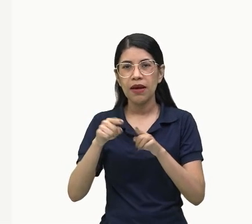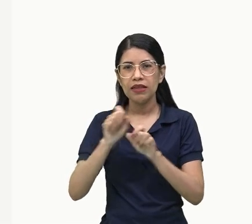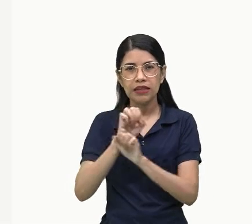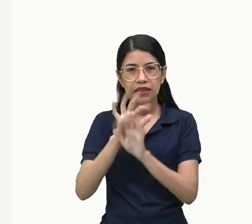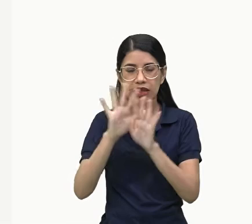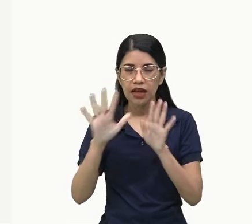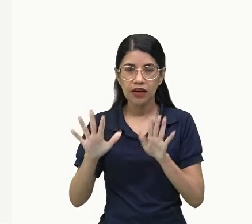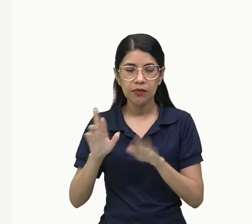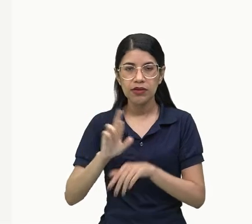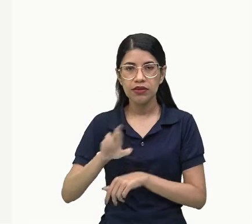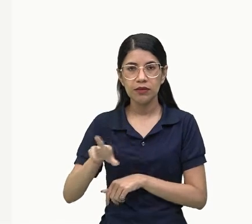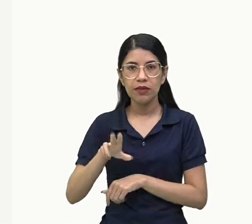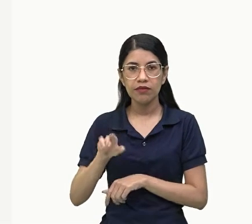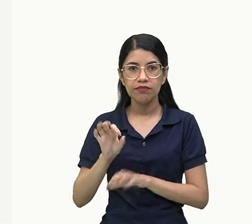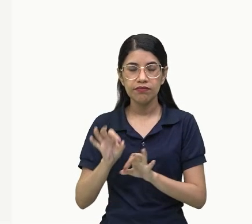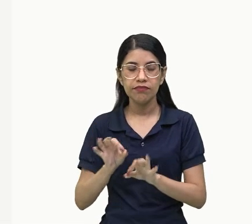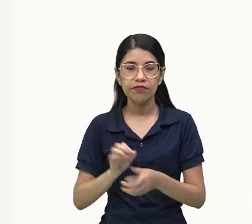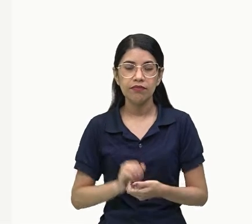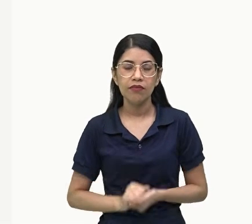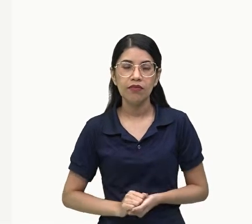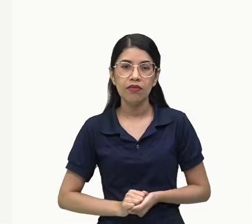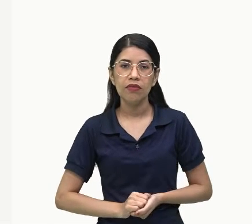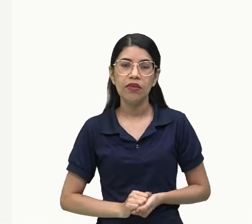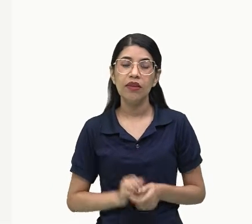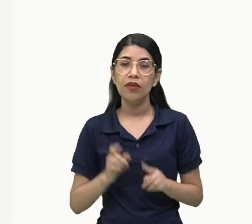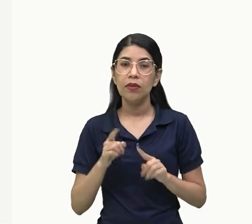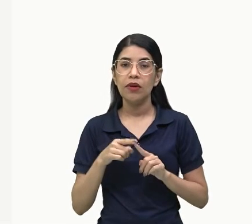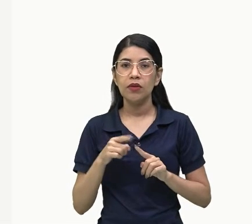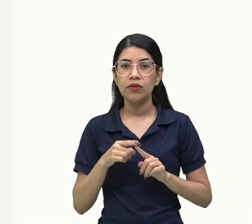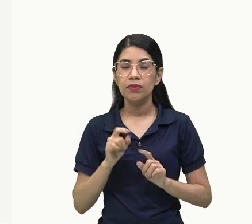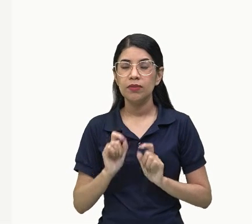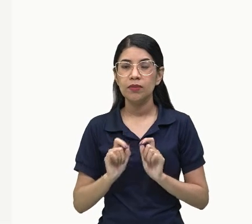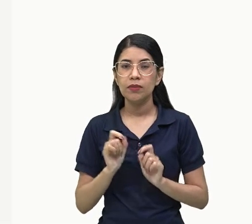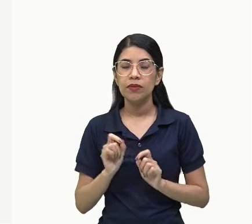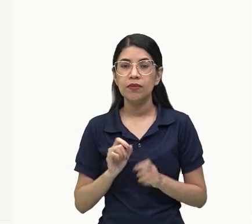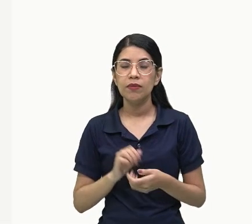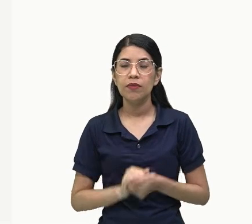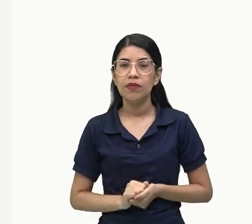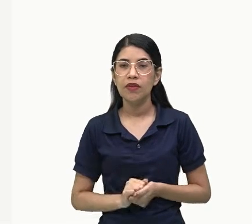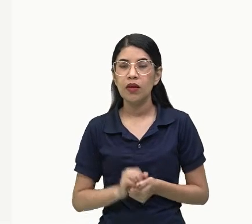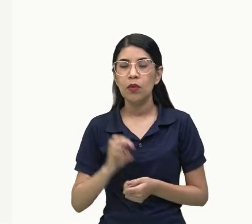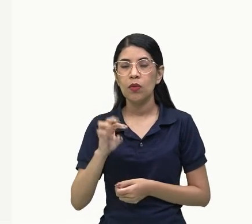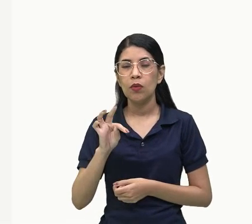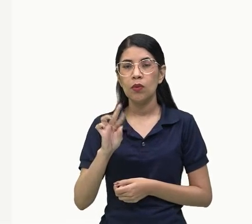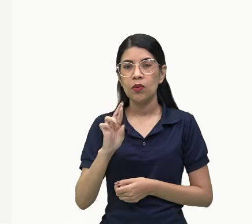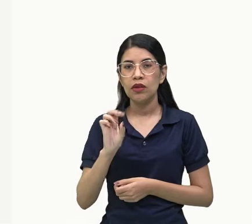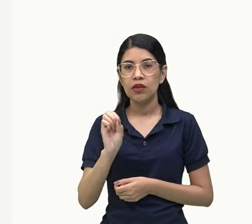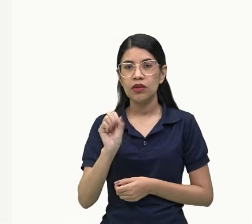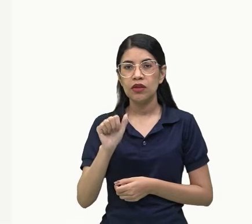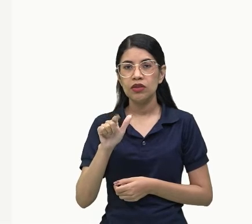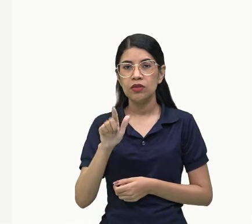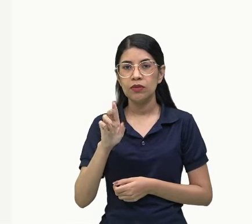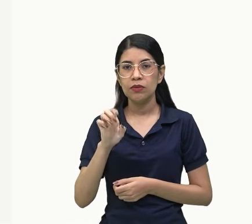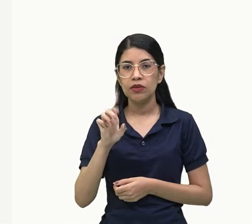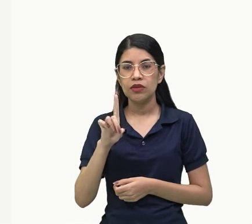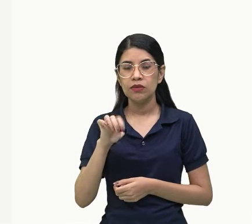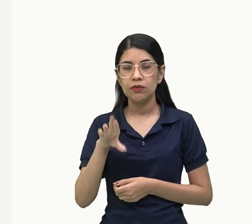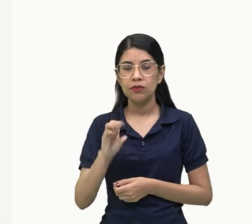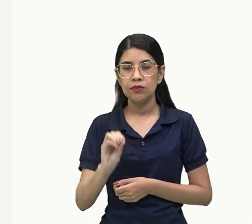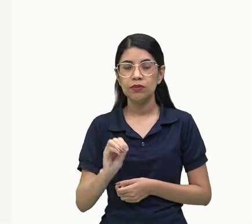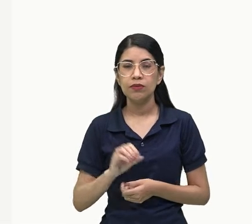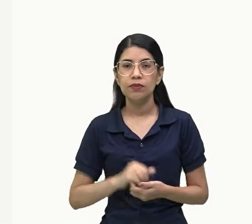nitidez. Tá certo? Esse tipo de meio, a gente chama de meio translúcido.